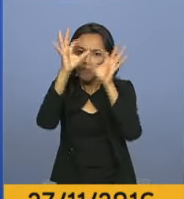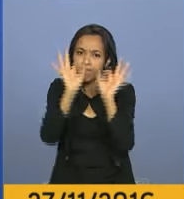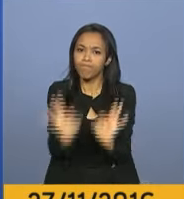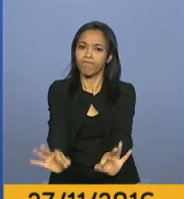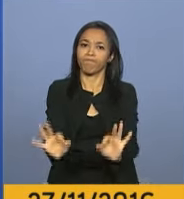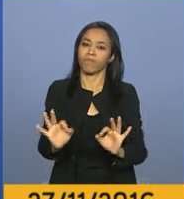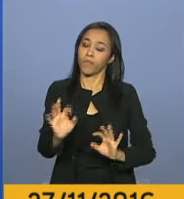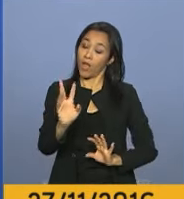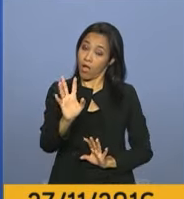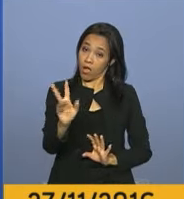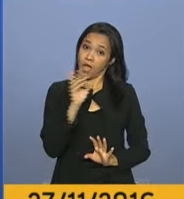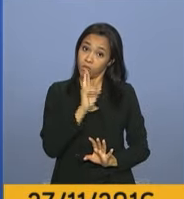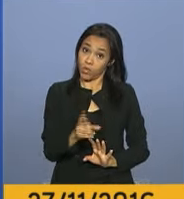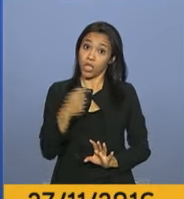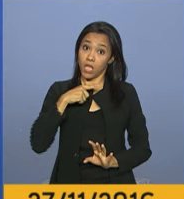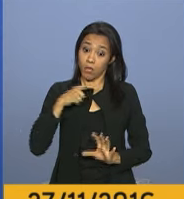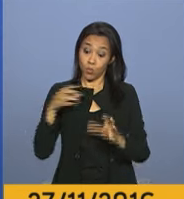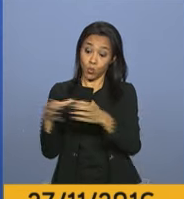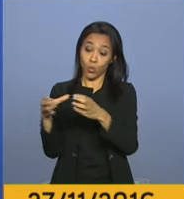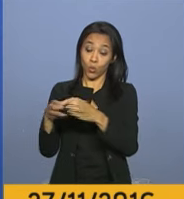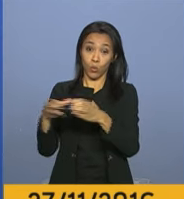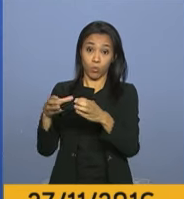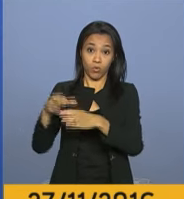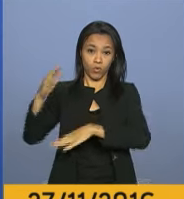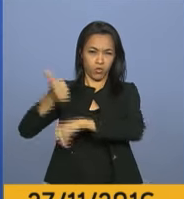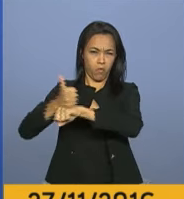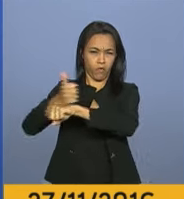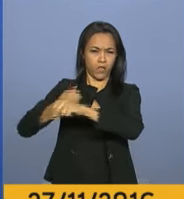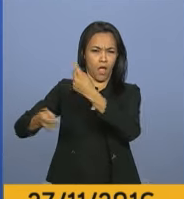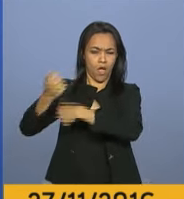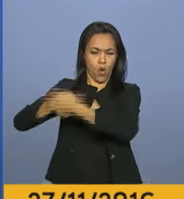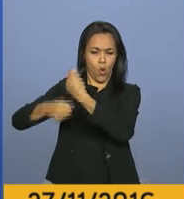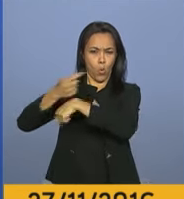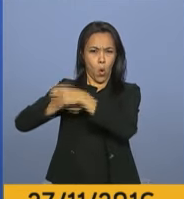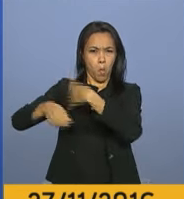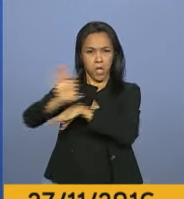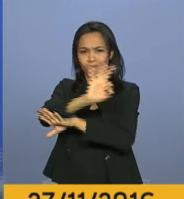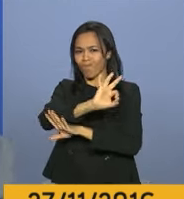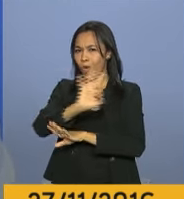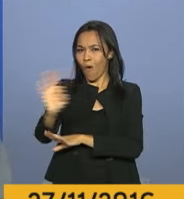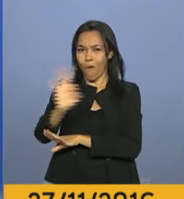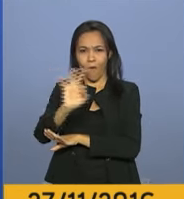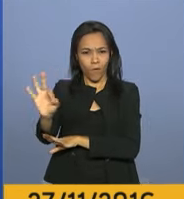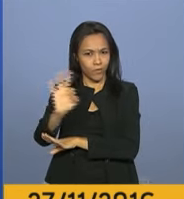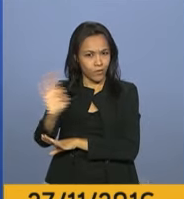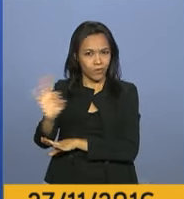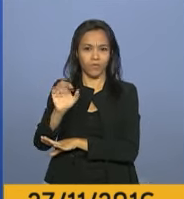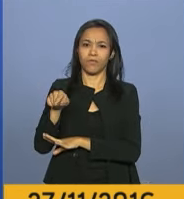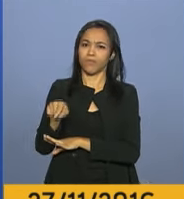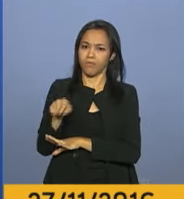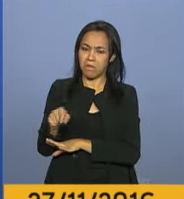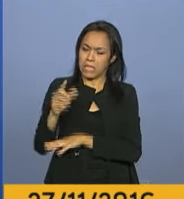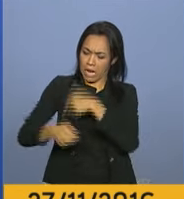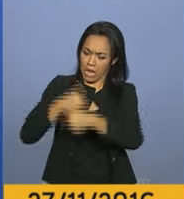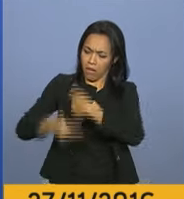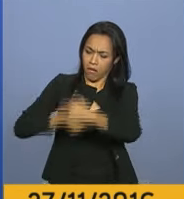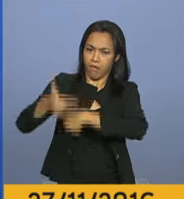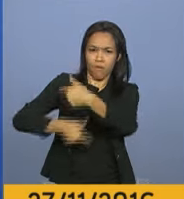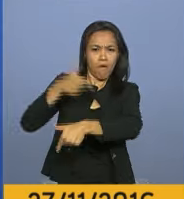veja, nós temos uma equipe econômica da melhor suposição. Eu não vejo uma crítica à equipe econômica. A equipe econômica está